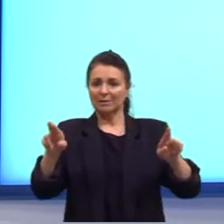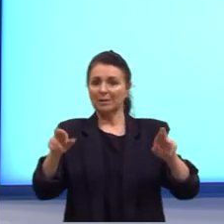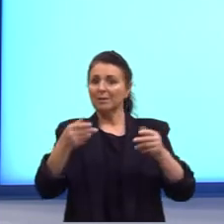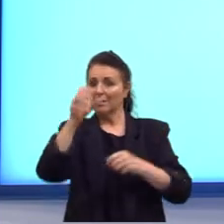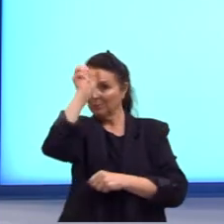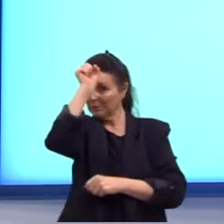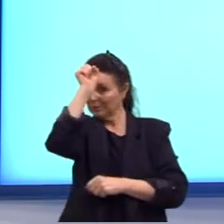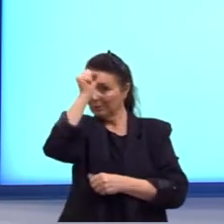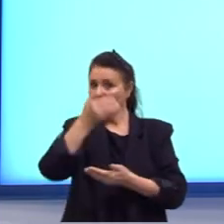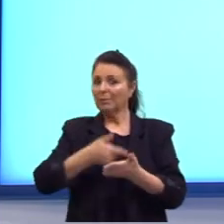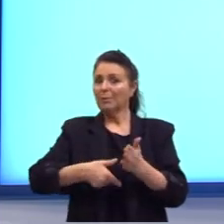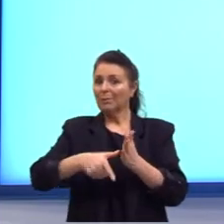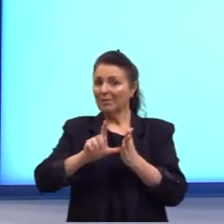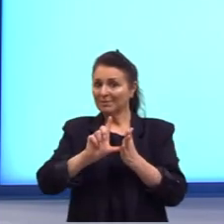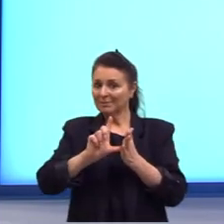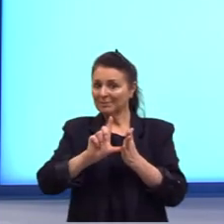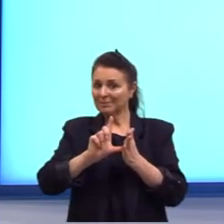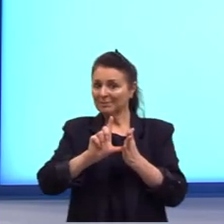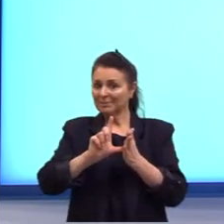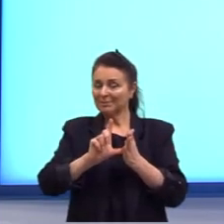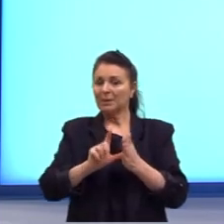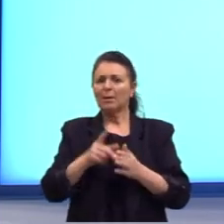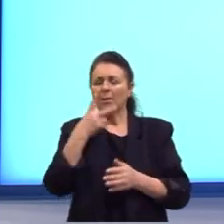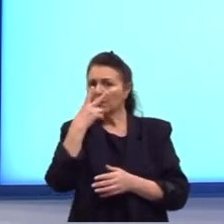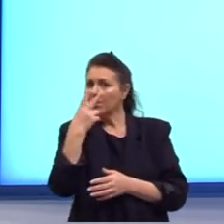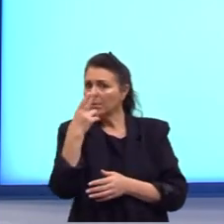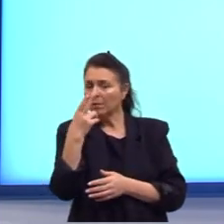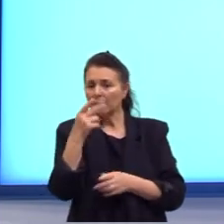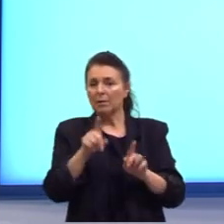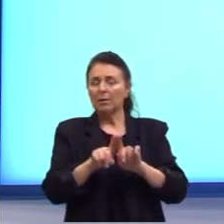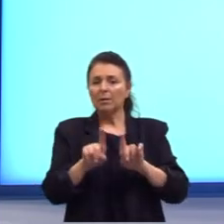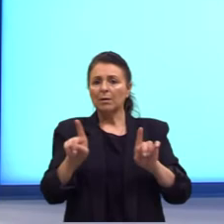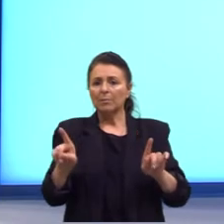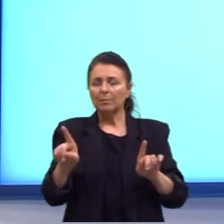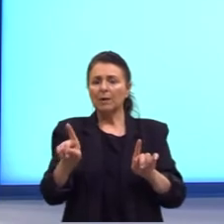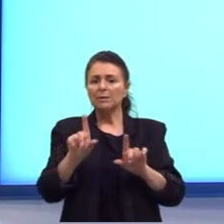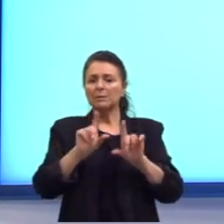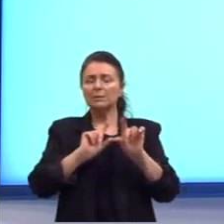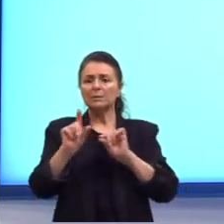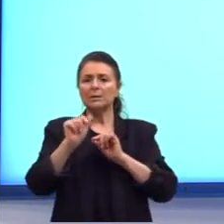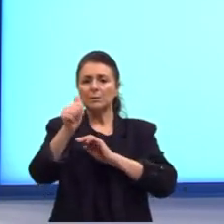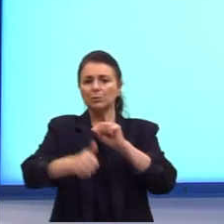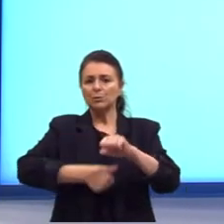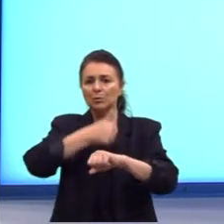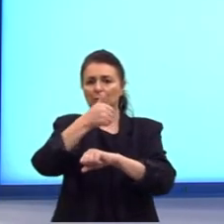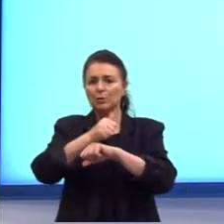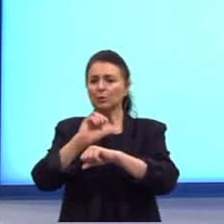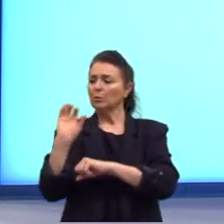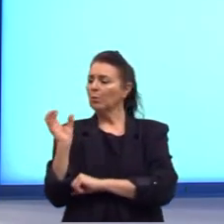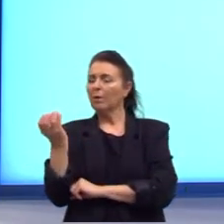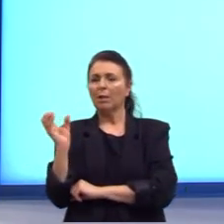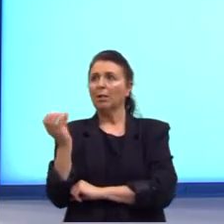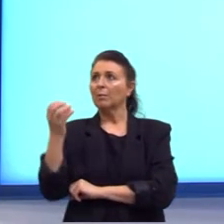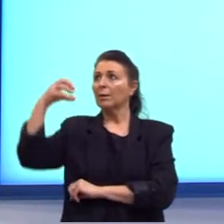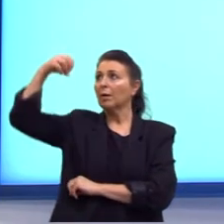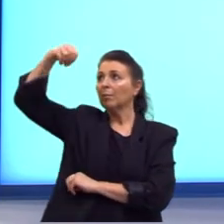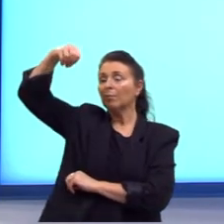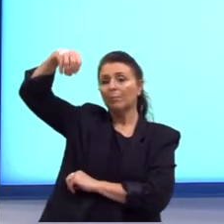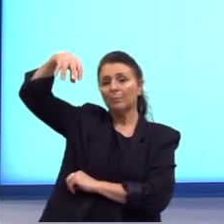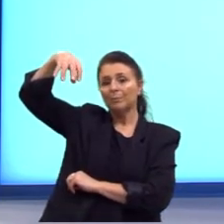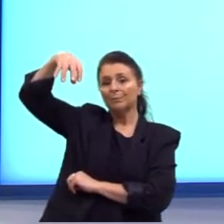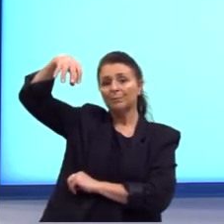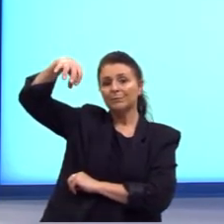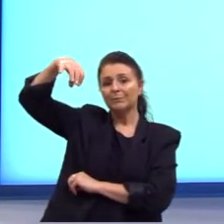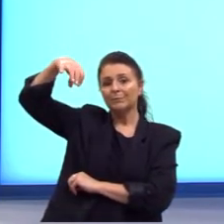em tá é a mesma coisa né somente eu estou substituindo a lâmpada totalmente né pela resistência